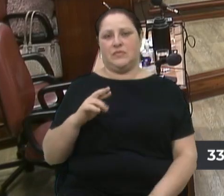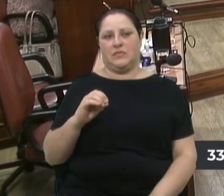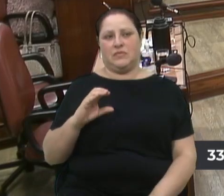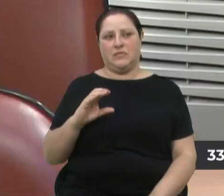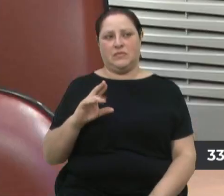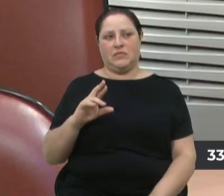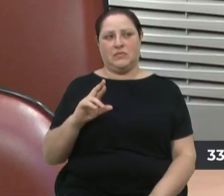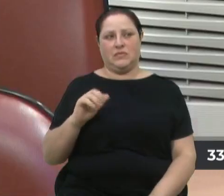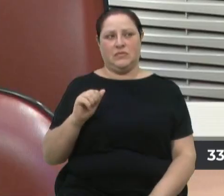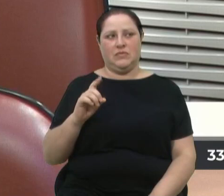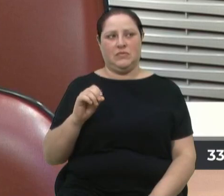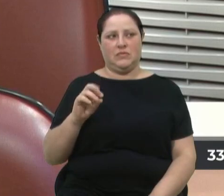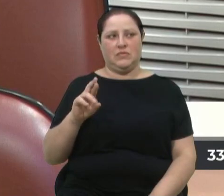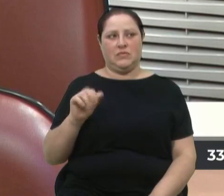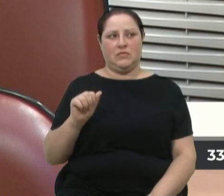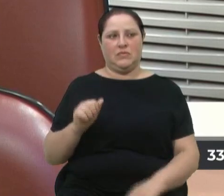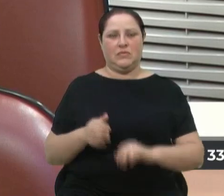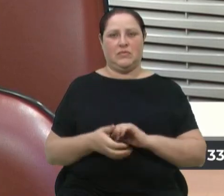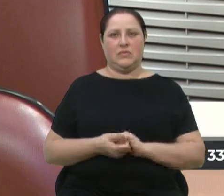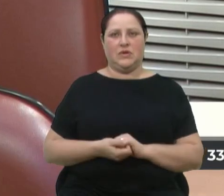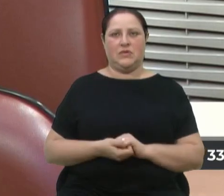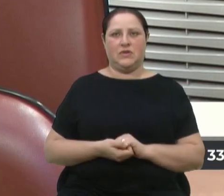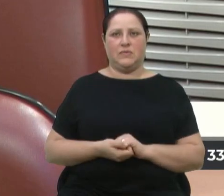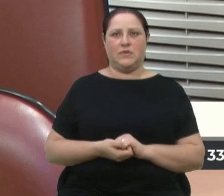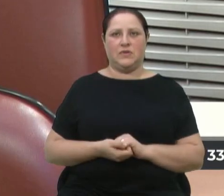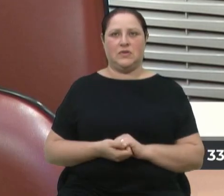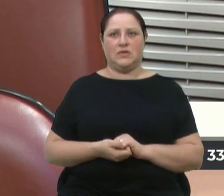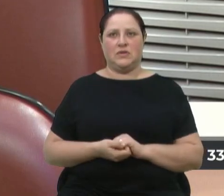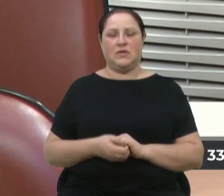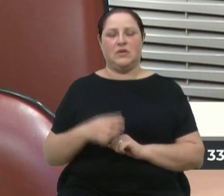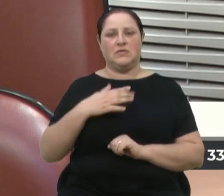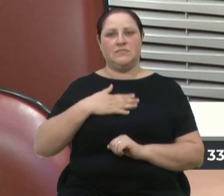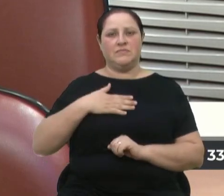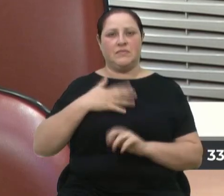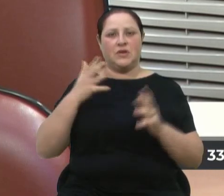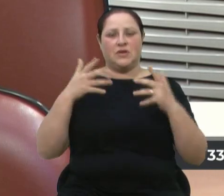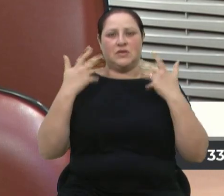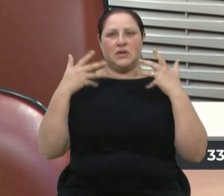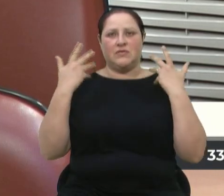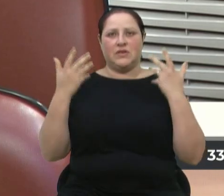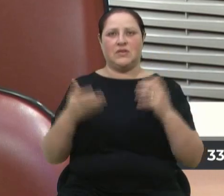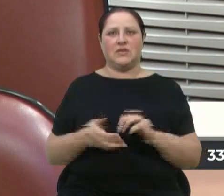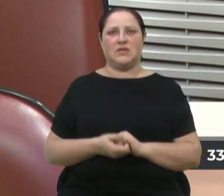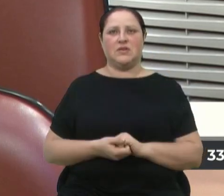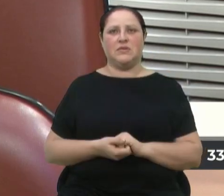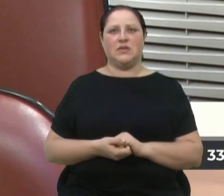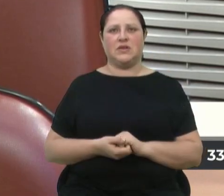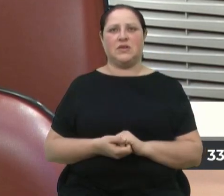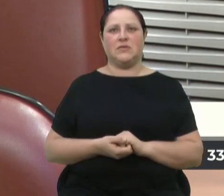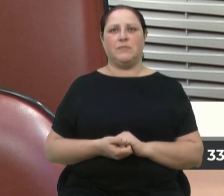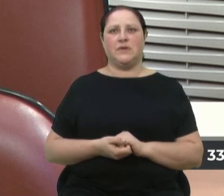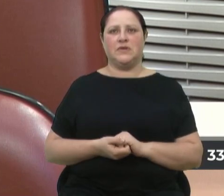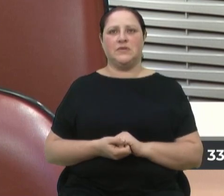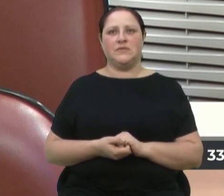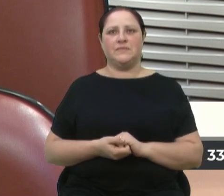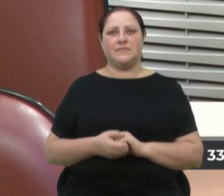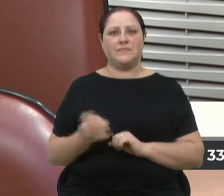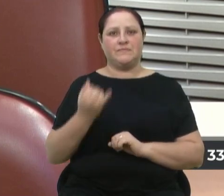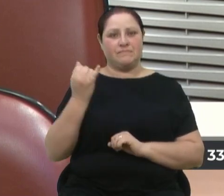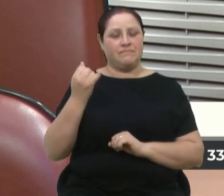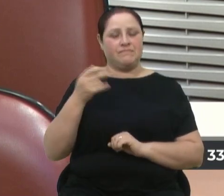eu tenho a alegria, assim, de dizer o quanto a gente tem conseguido organizar atividades importantes, e a gente vê